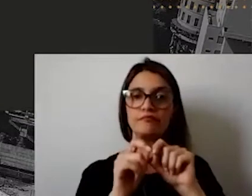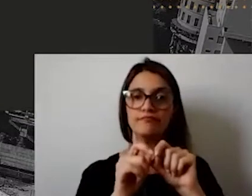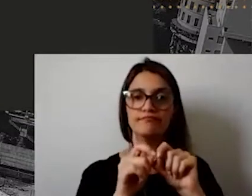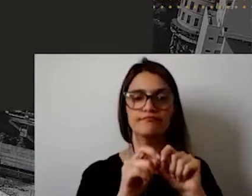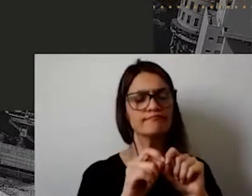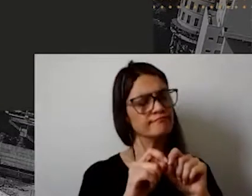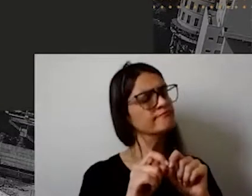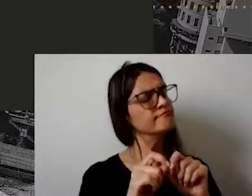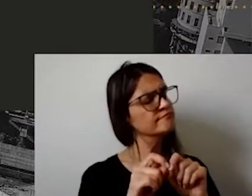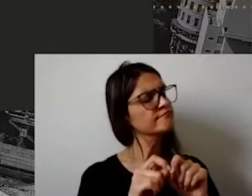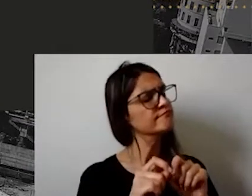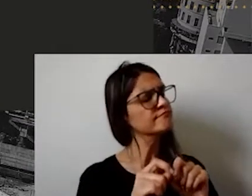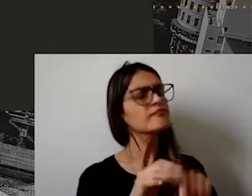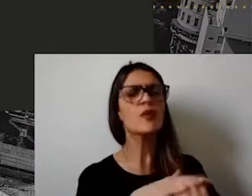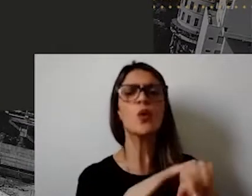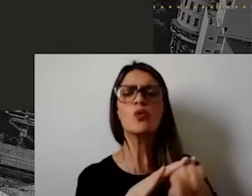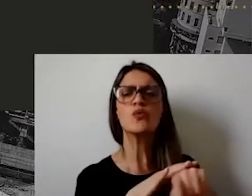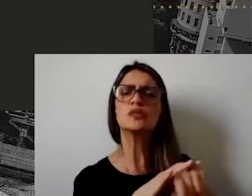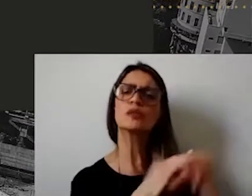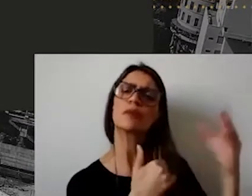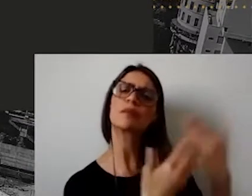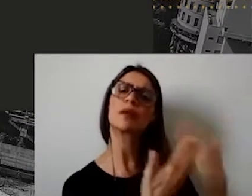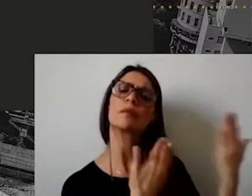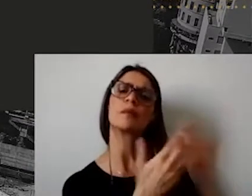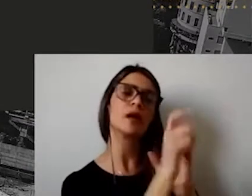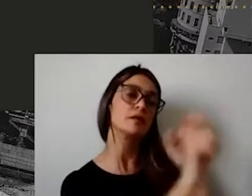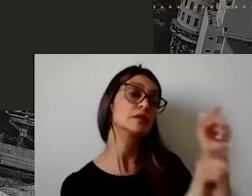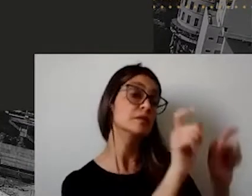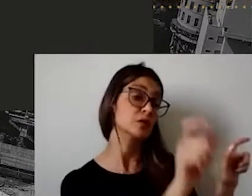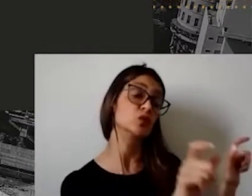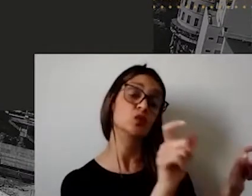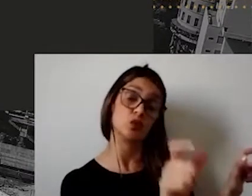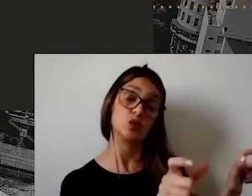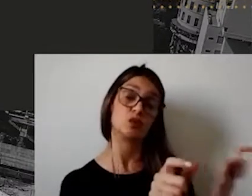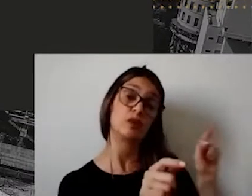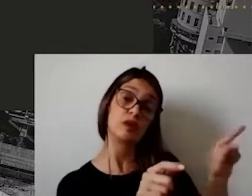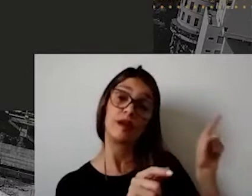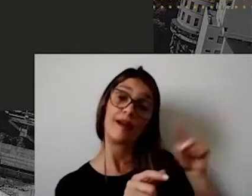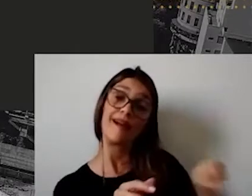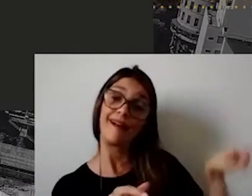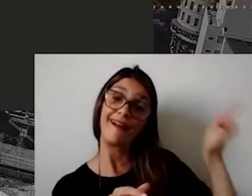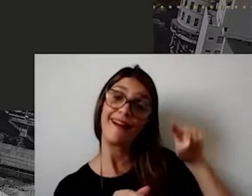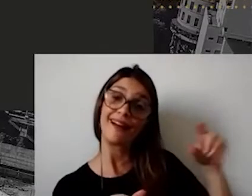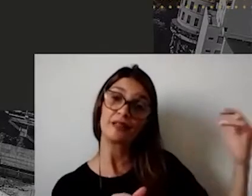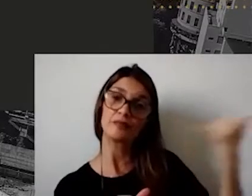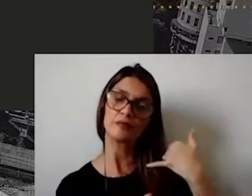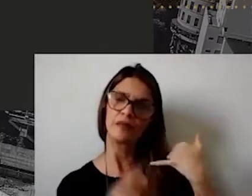ao ouvirmos as pessoas, a primeira questão que surgiu foi gasolina.